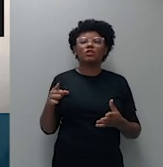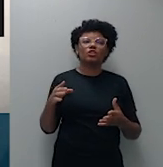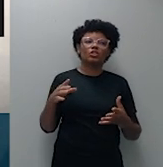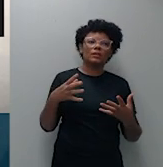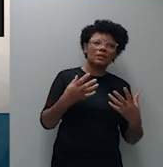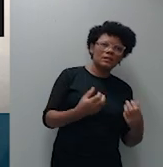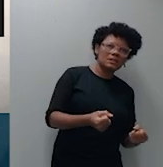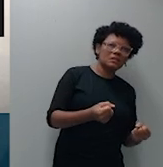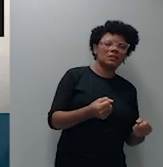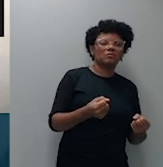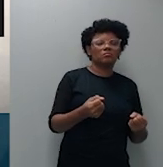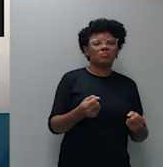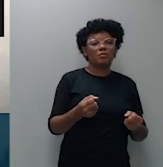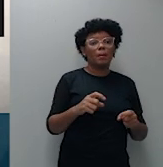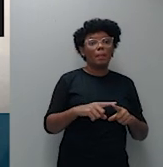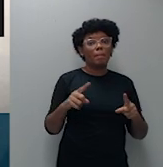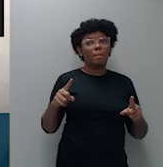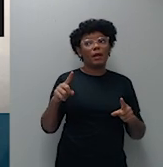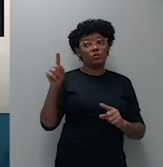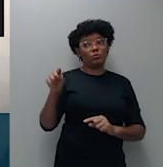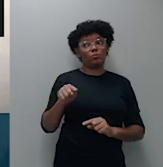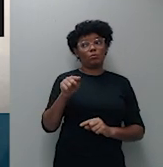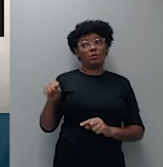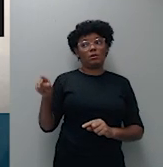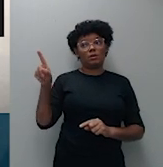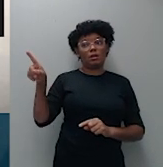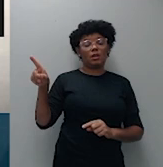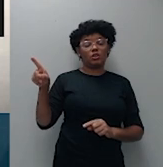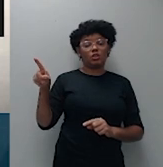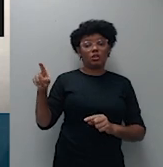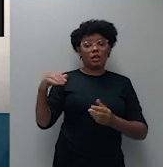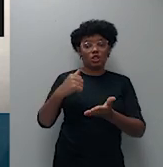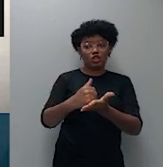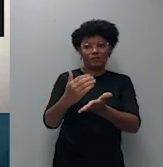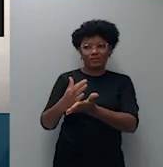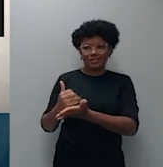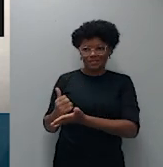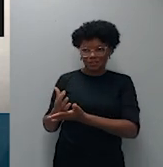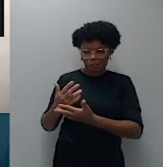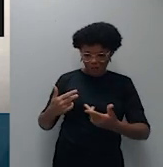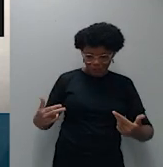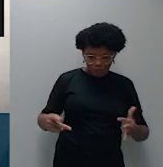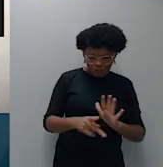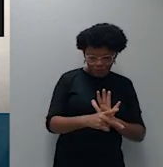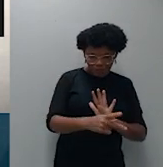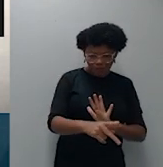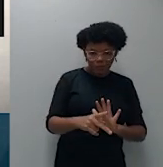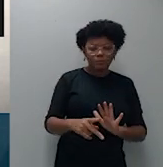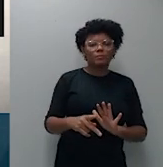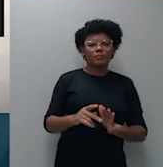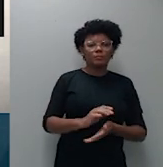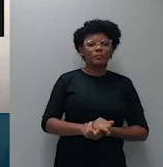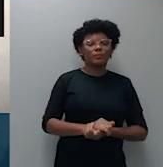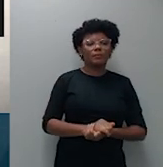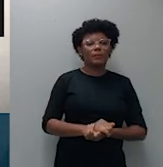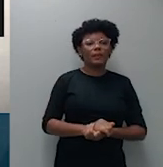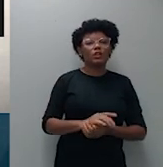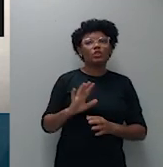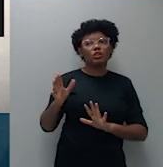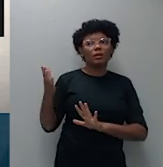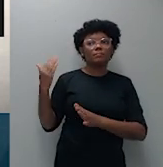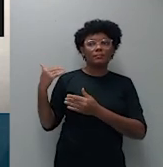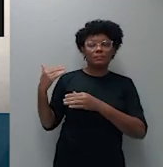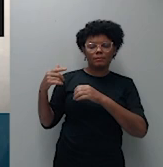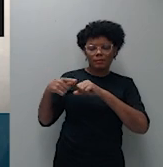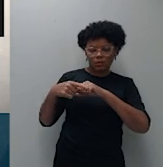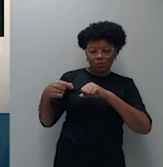vício de consentimento ouvir social mas de nulidade da partilha que se submete ao pai cenário